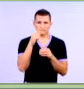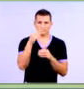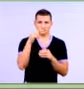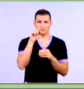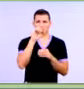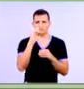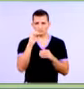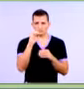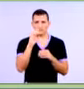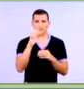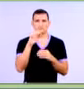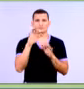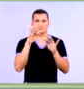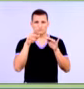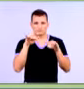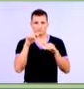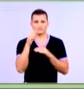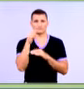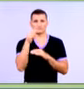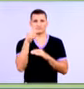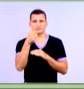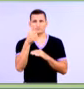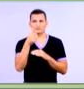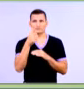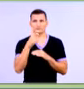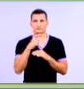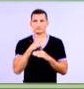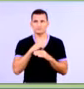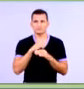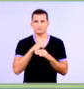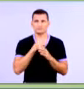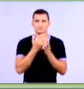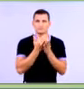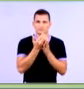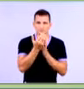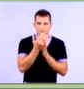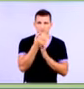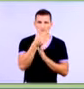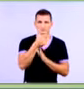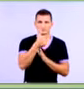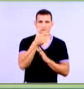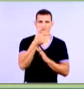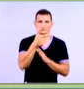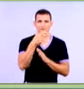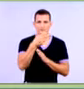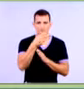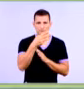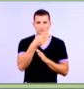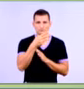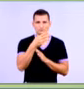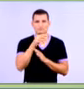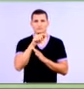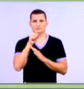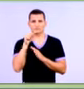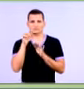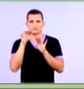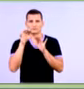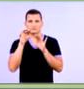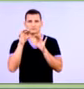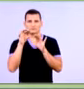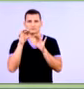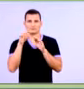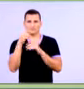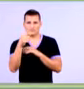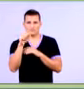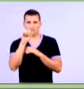1. Então, eu tenho essa situação. O início está no 223 e o menos 80